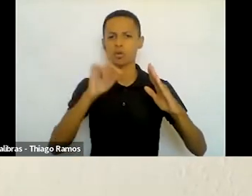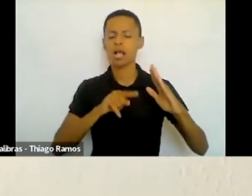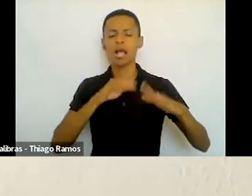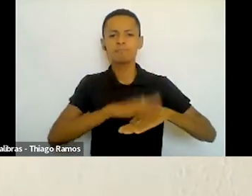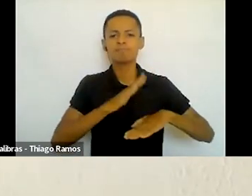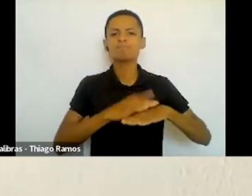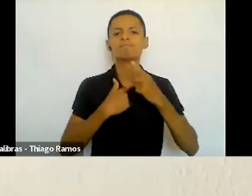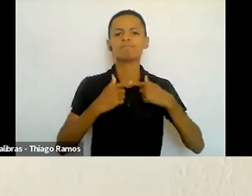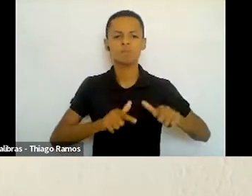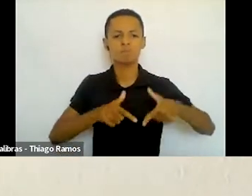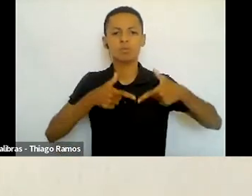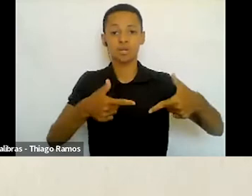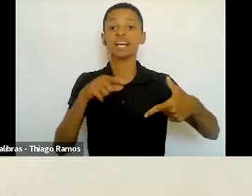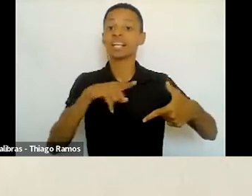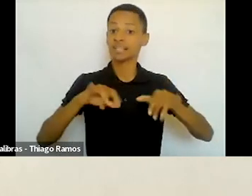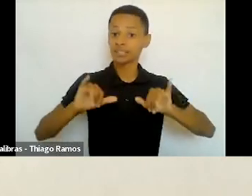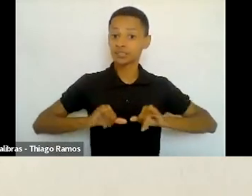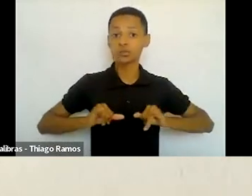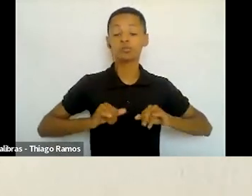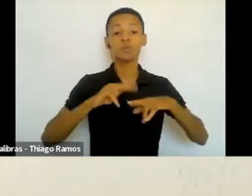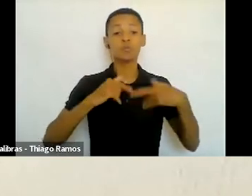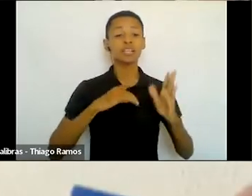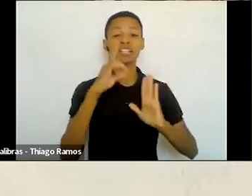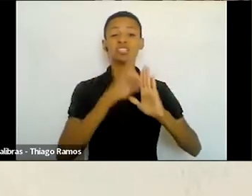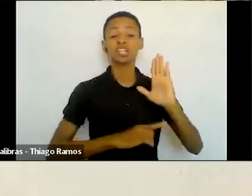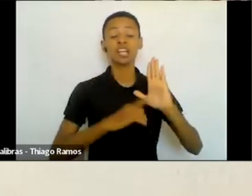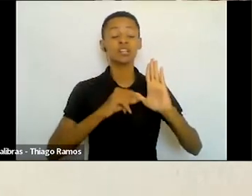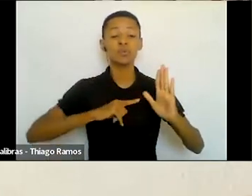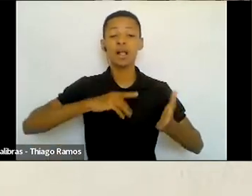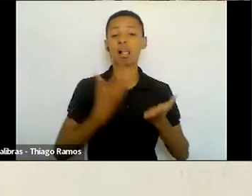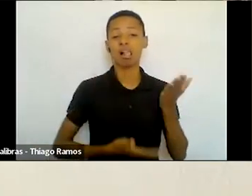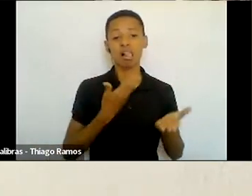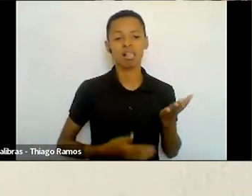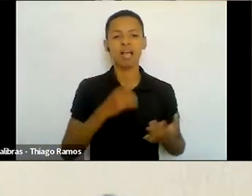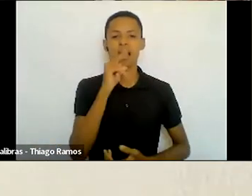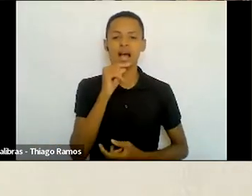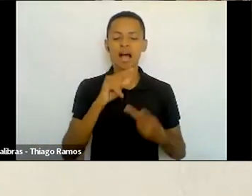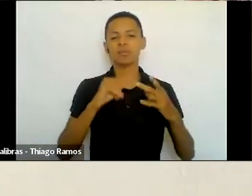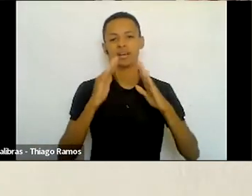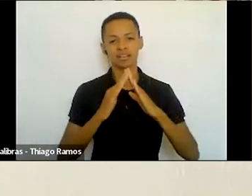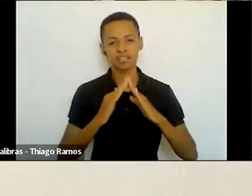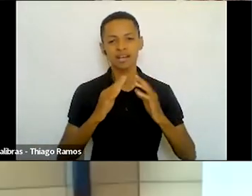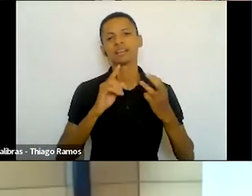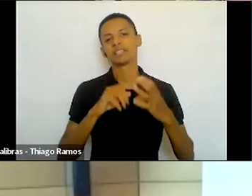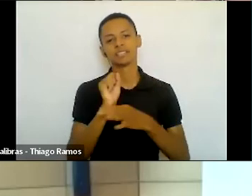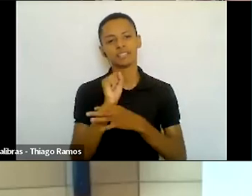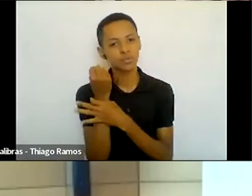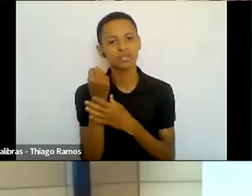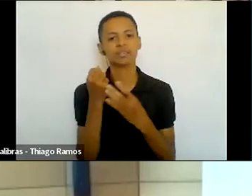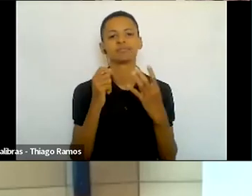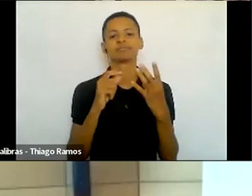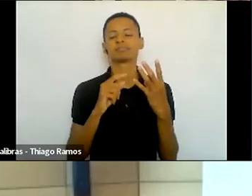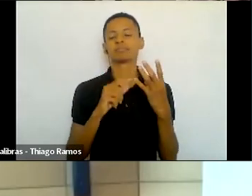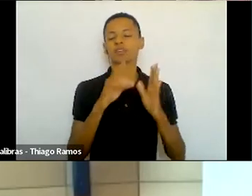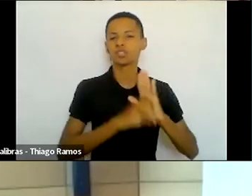seus territórios com a retirada de todos os direitos. Eu falo o direito à água, o direito à casa, o direito à segurança, o direito à